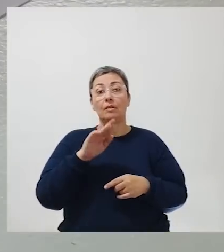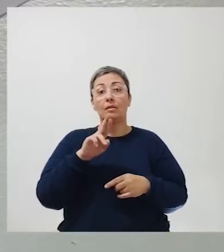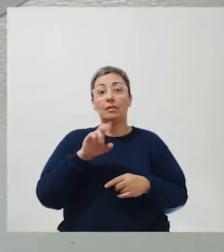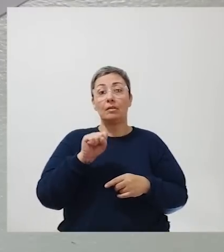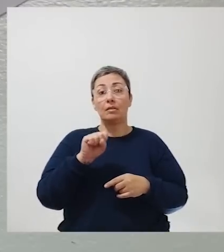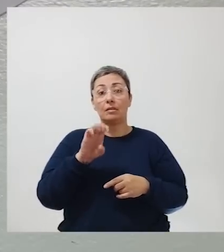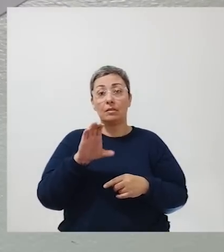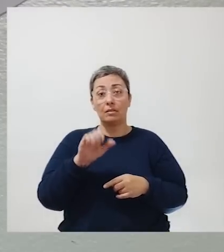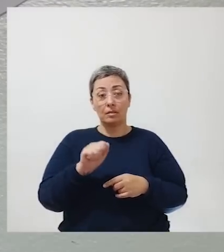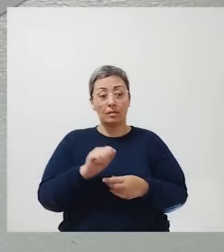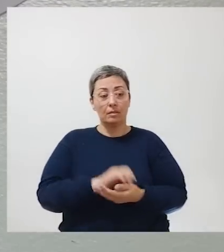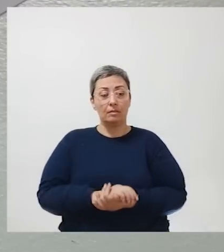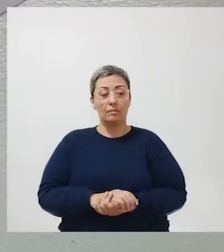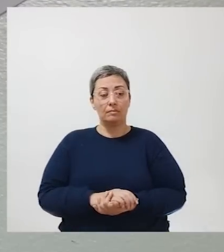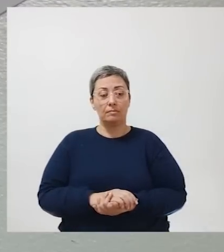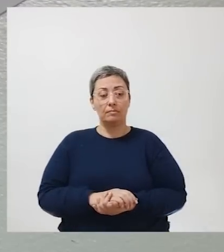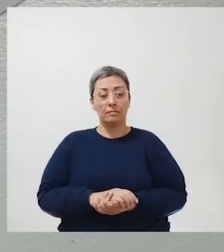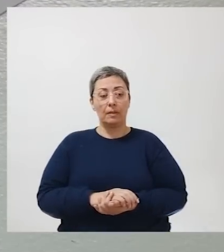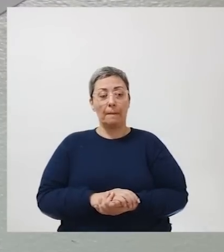Fusca.